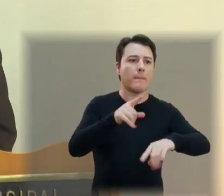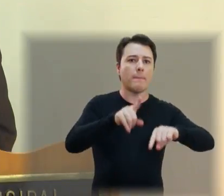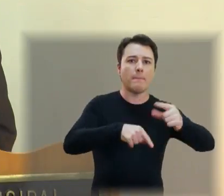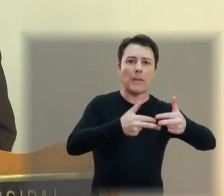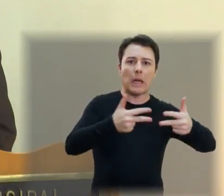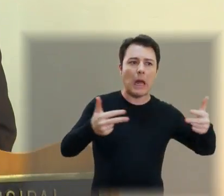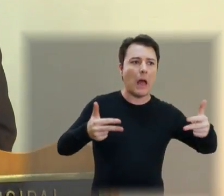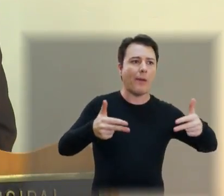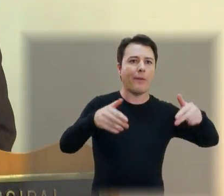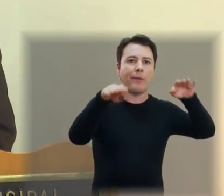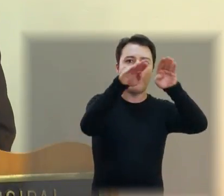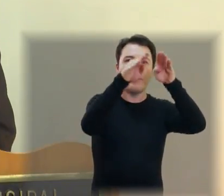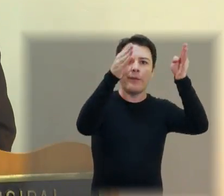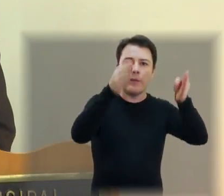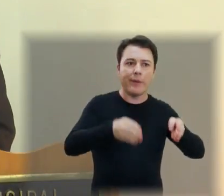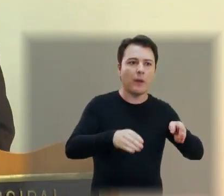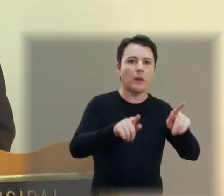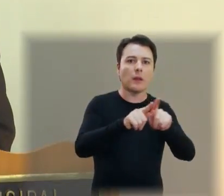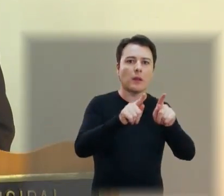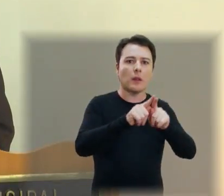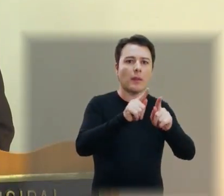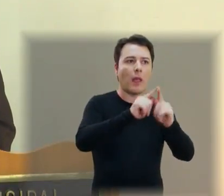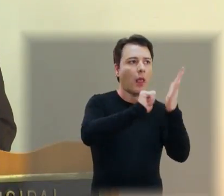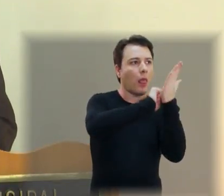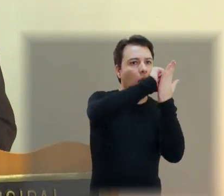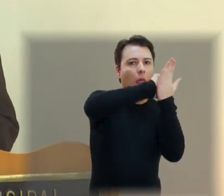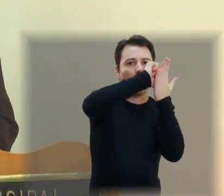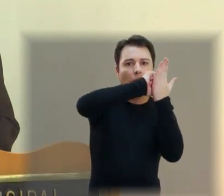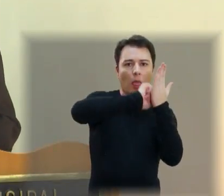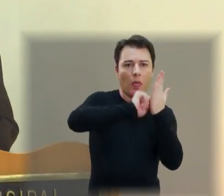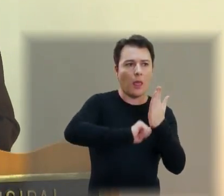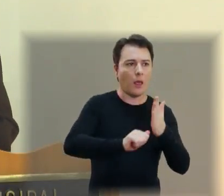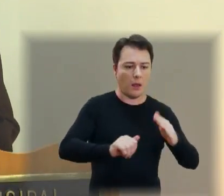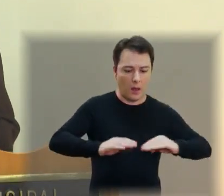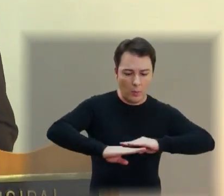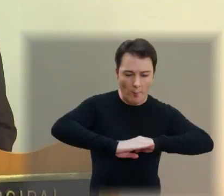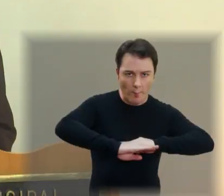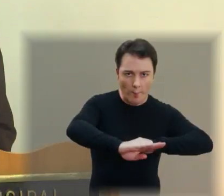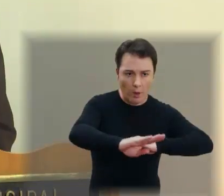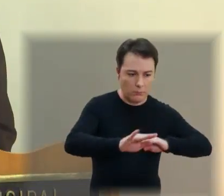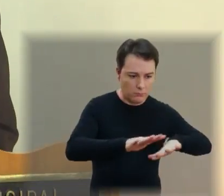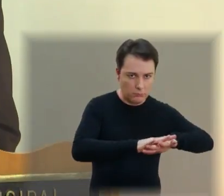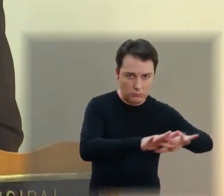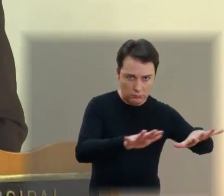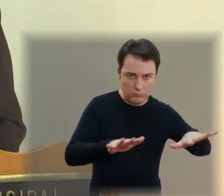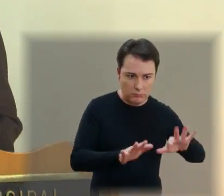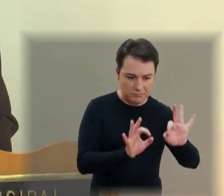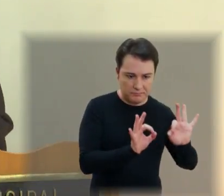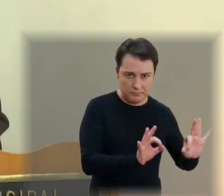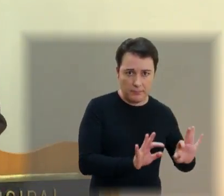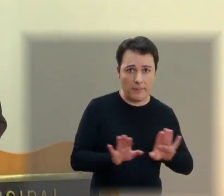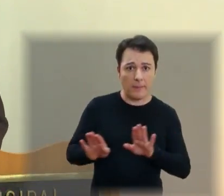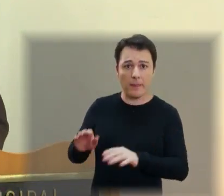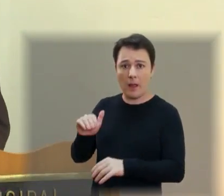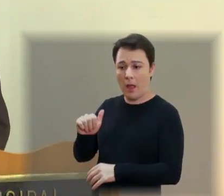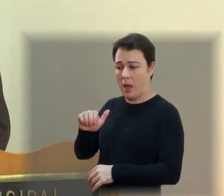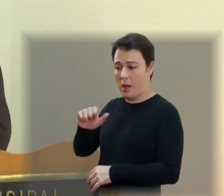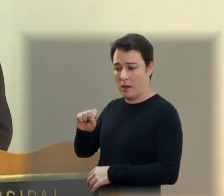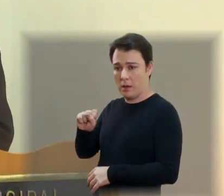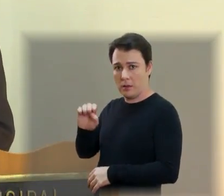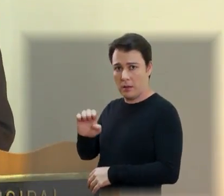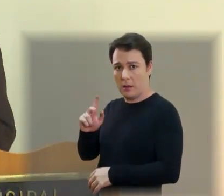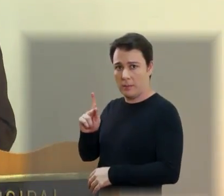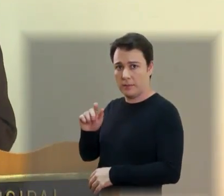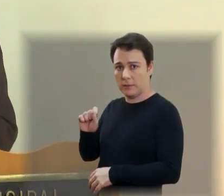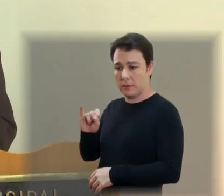de um mobiliário, de parede, de piso. Então, seres inanimados, né? E a asepsia está